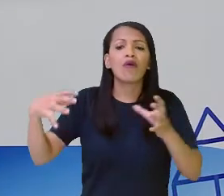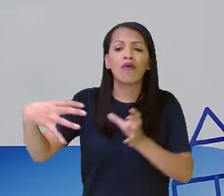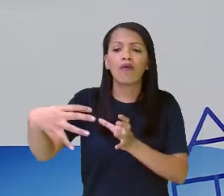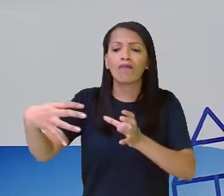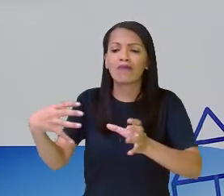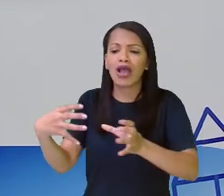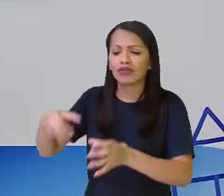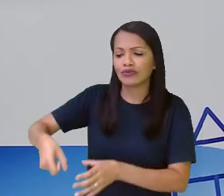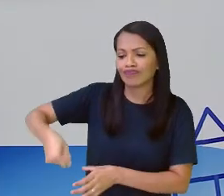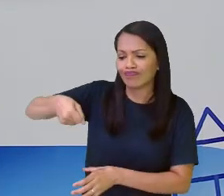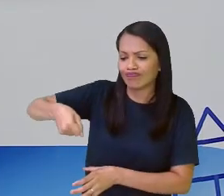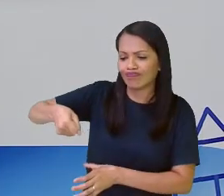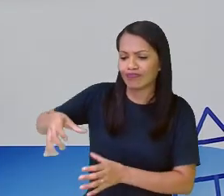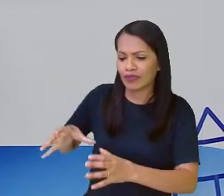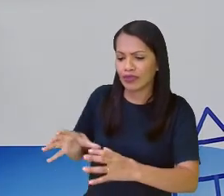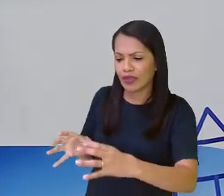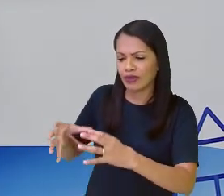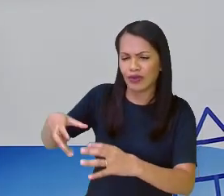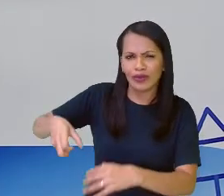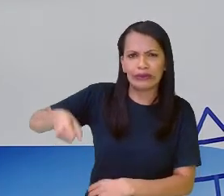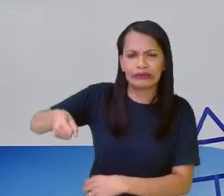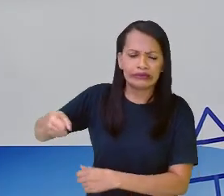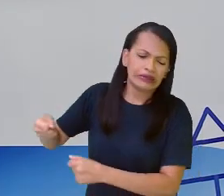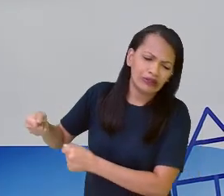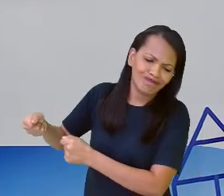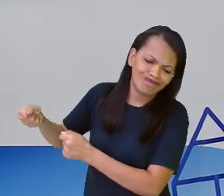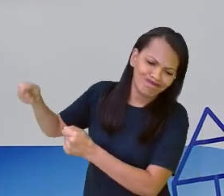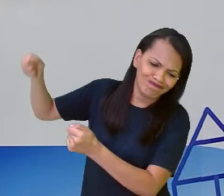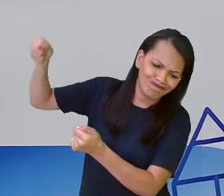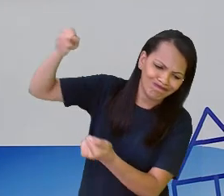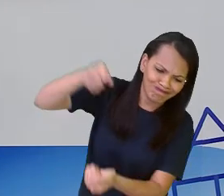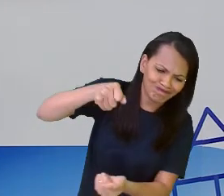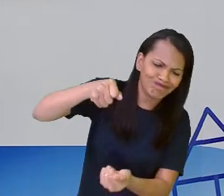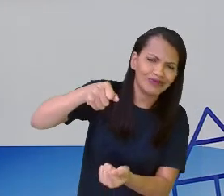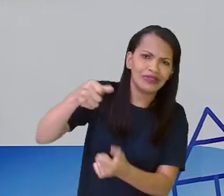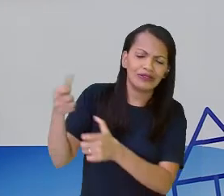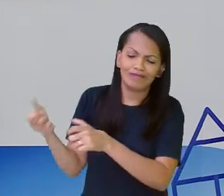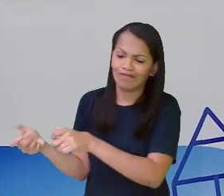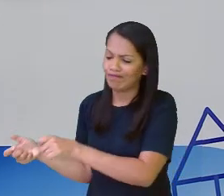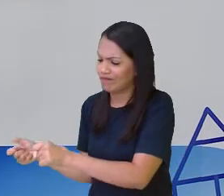rápido essa piscina? Eu sei que esse tipo de situação já